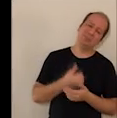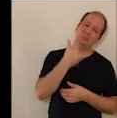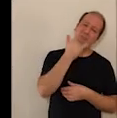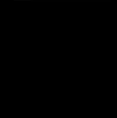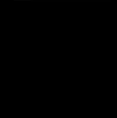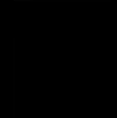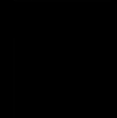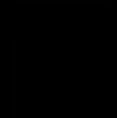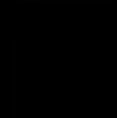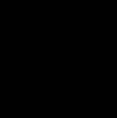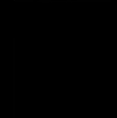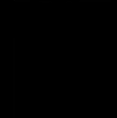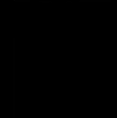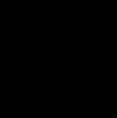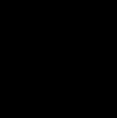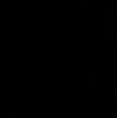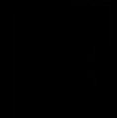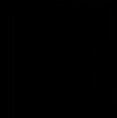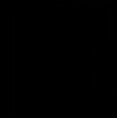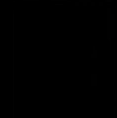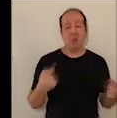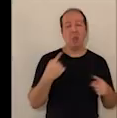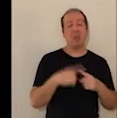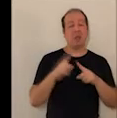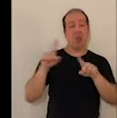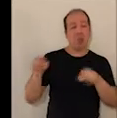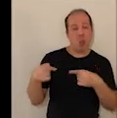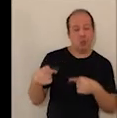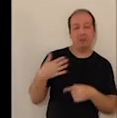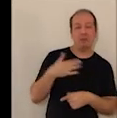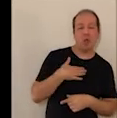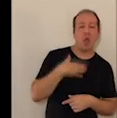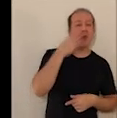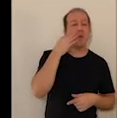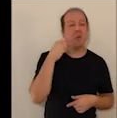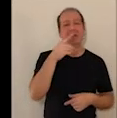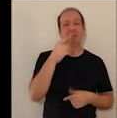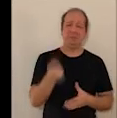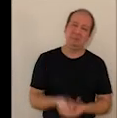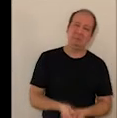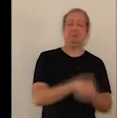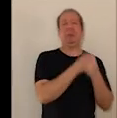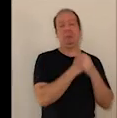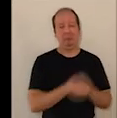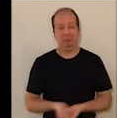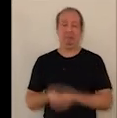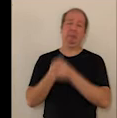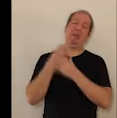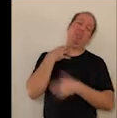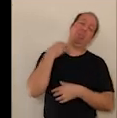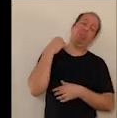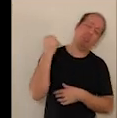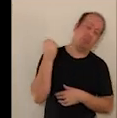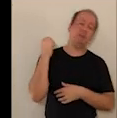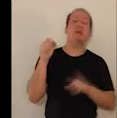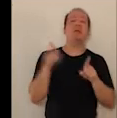está perdido. Leone moveu demanda contra nós, Volpone será açoitado e enforcado e o Estado